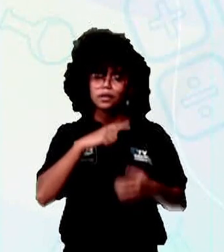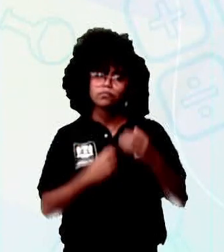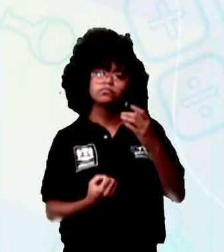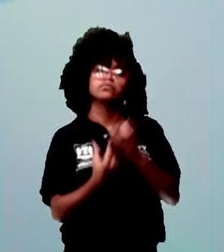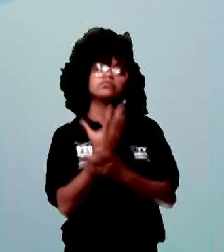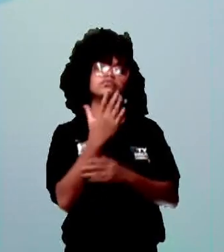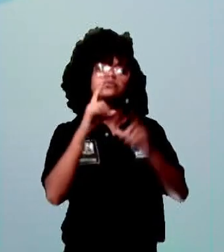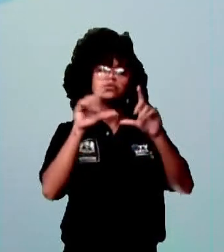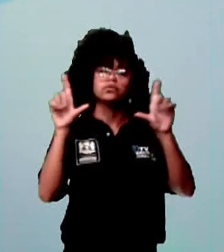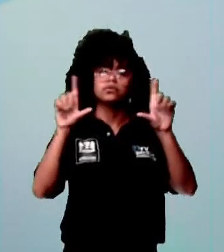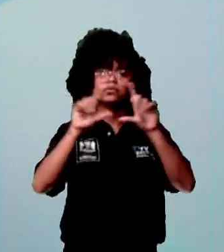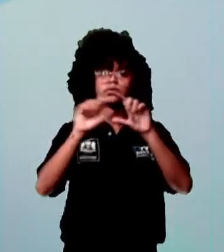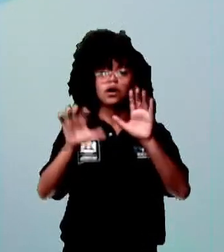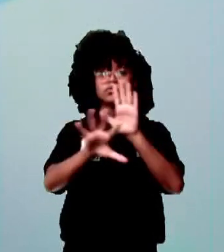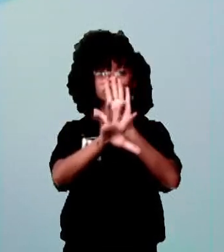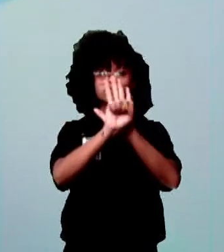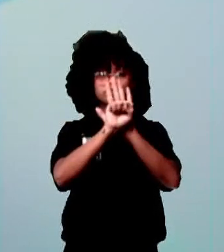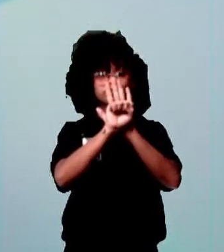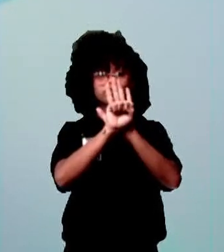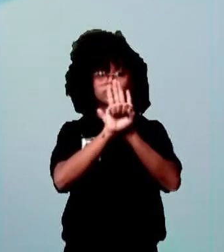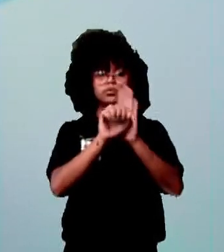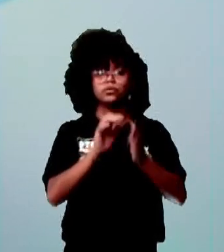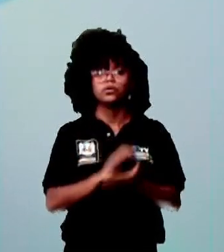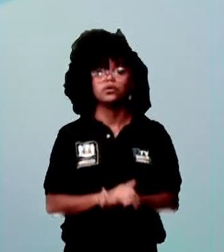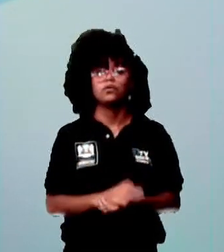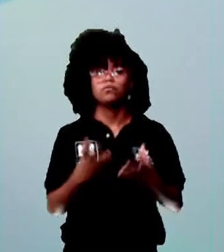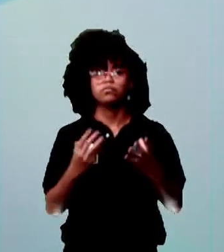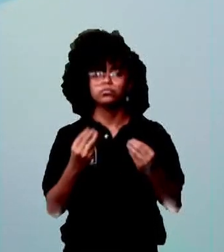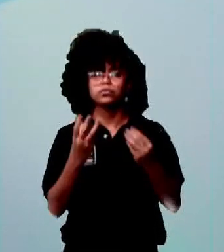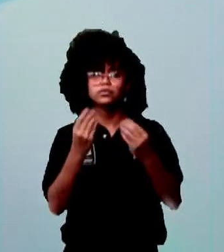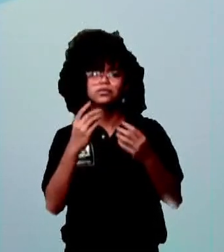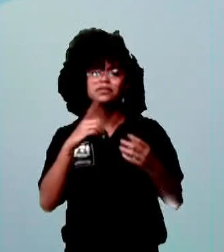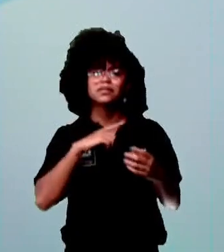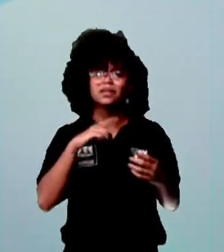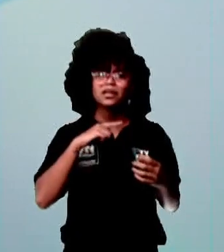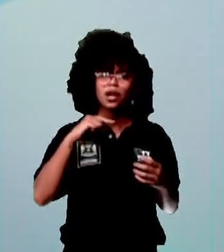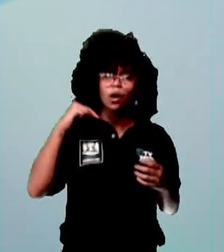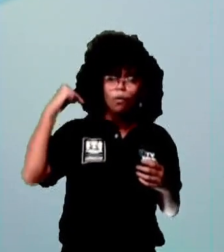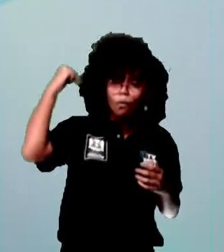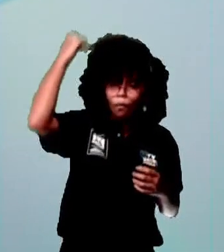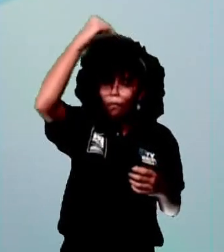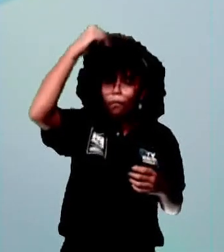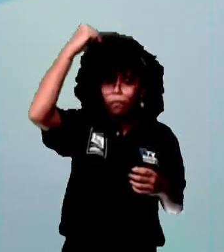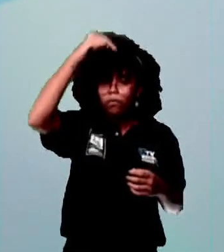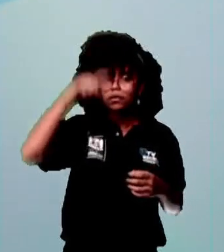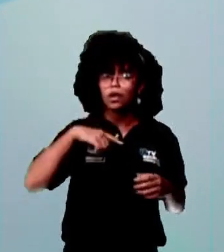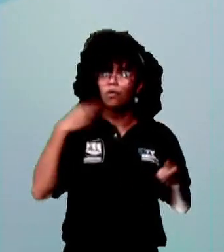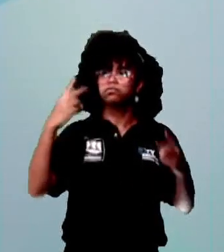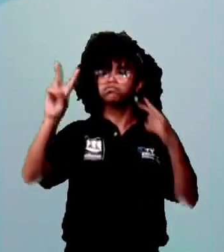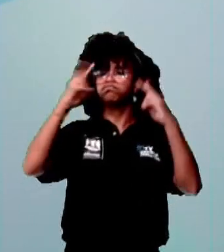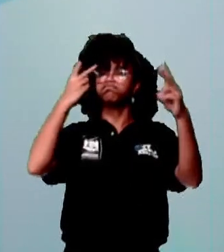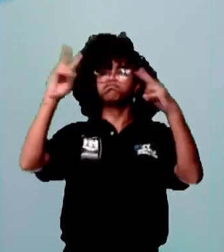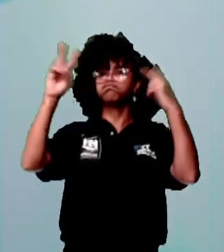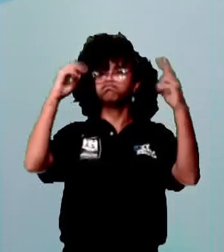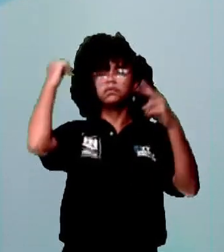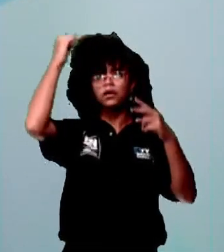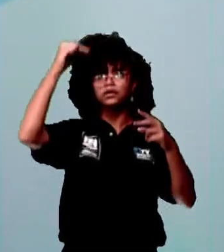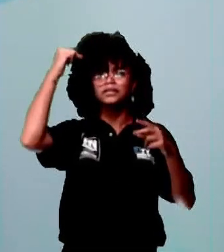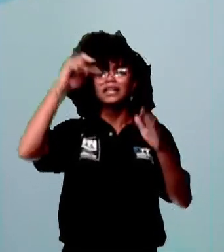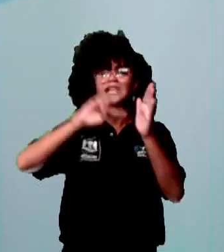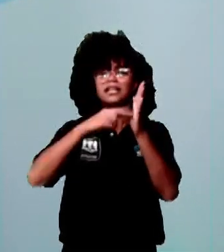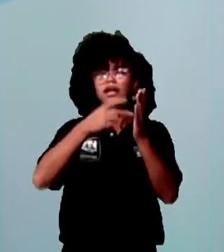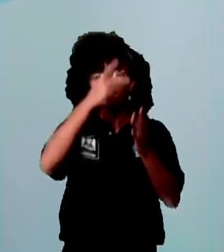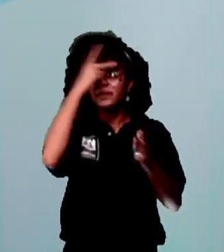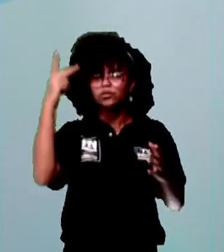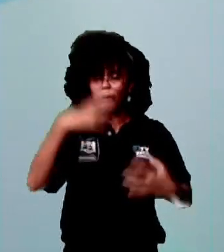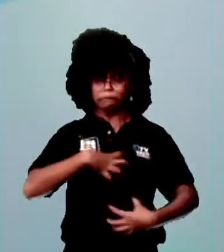os símbolos, né? Muitas vezes aparece aquele nozinho, aquele vento em cima, mostrando que aquele personagem está